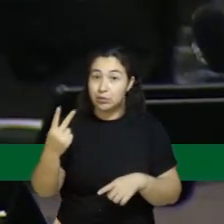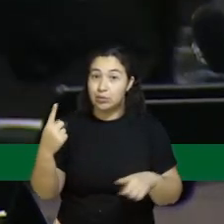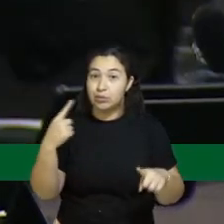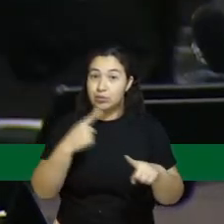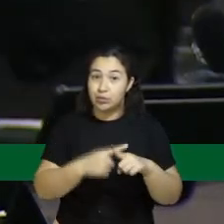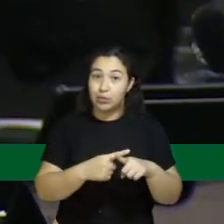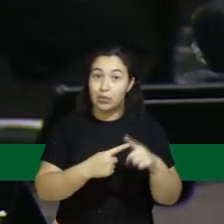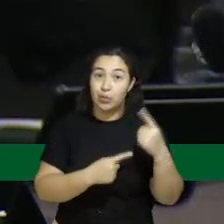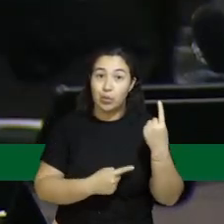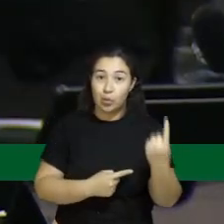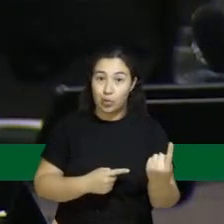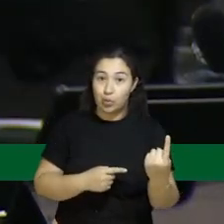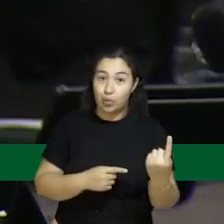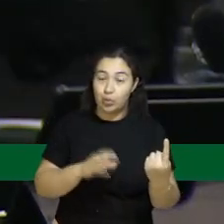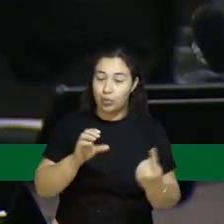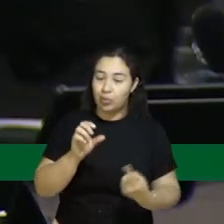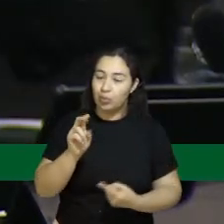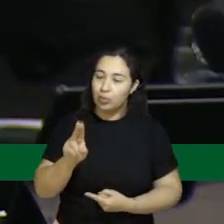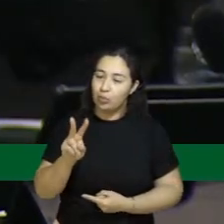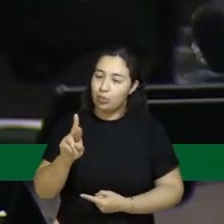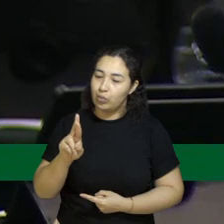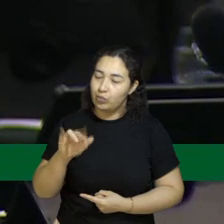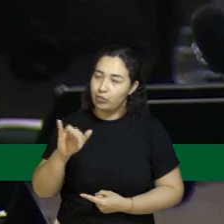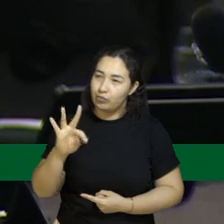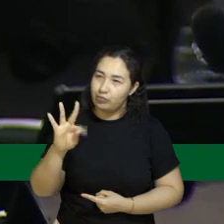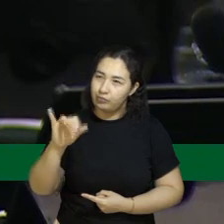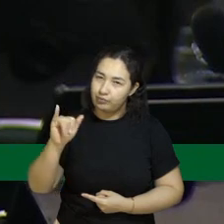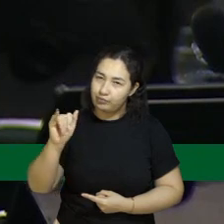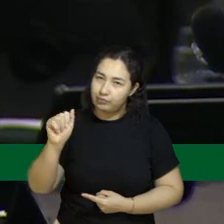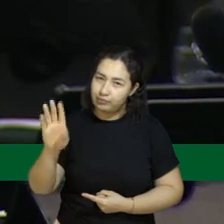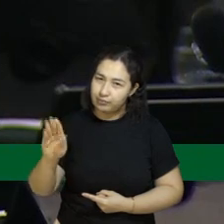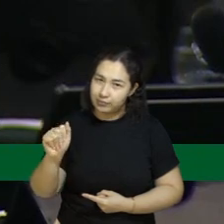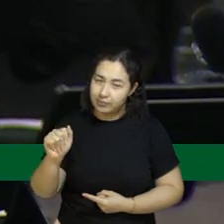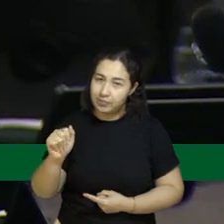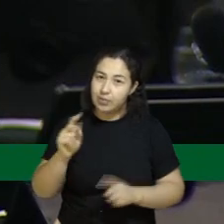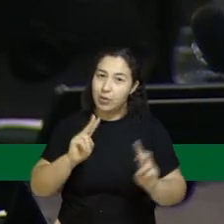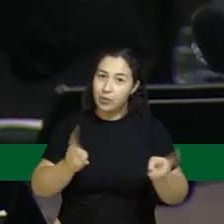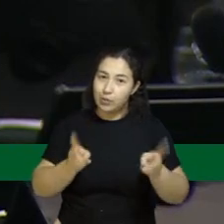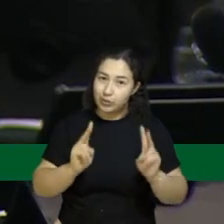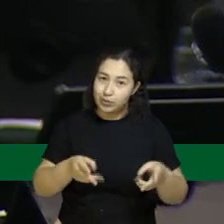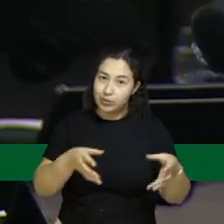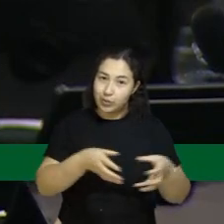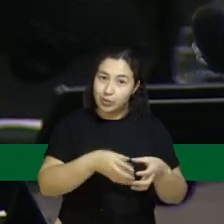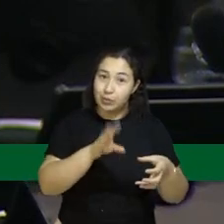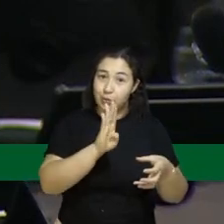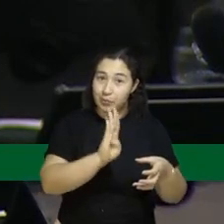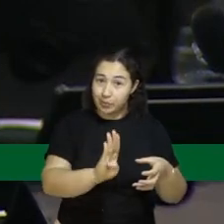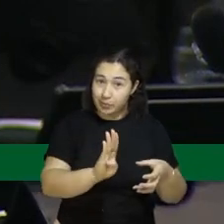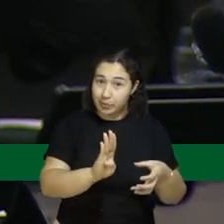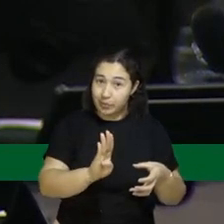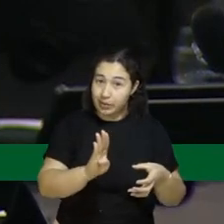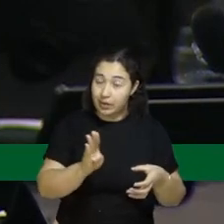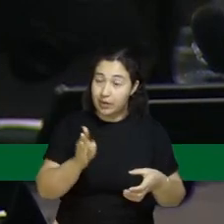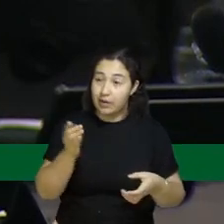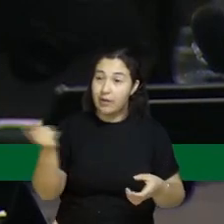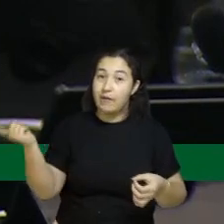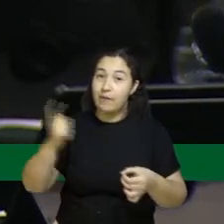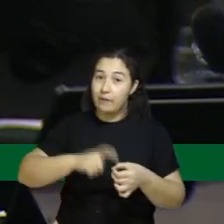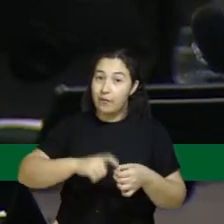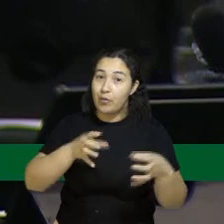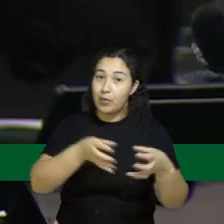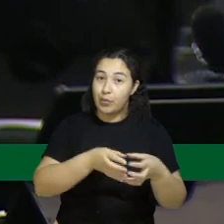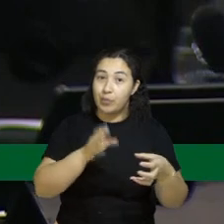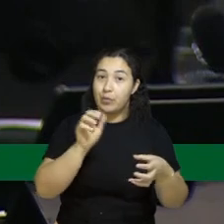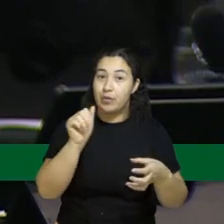Coritiba, selou sua permanência na Série B, o que permite sonhar com novo acesso à Série A em 2025.